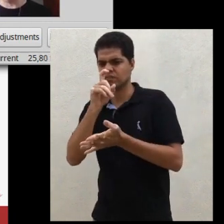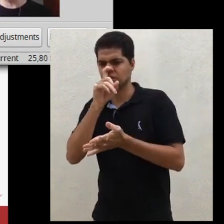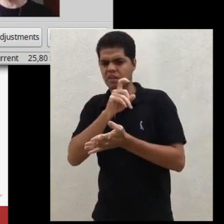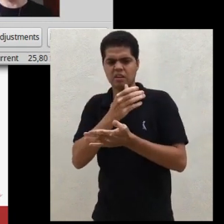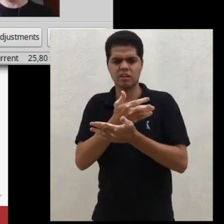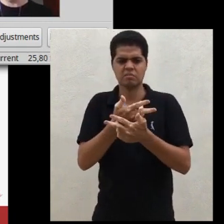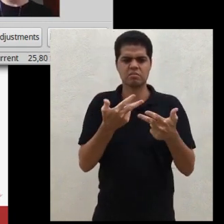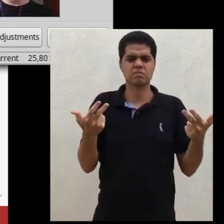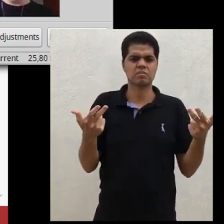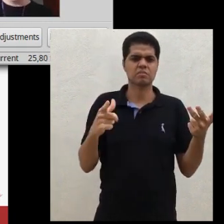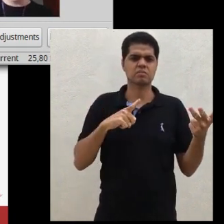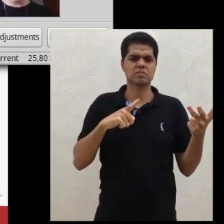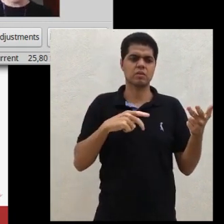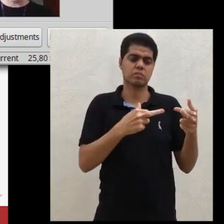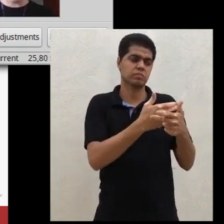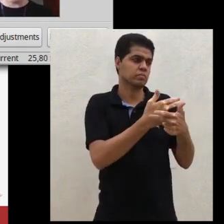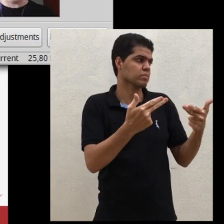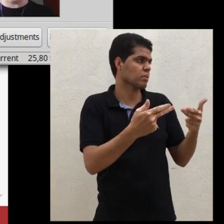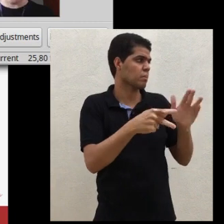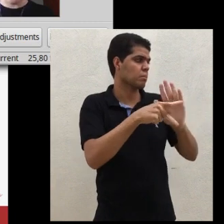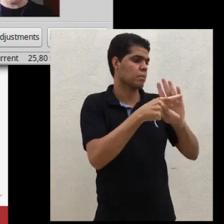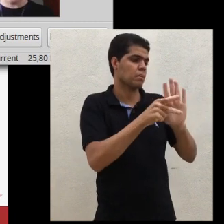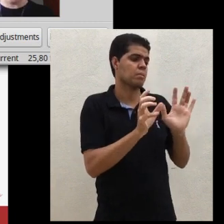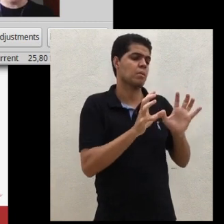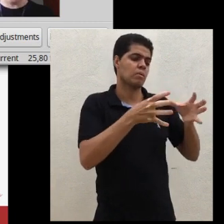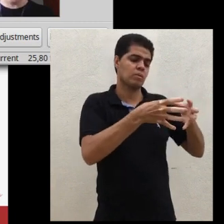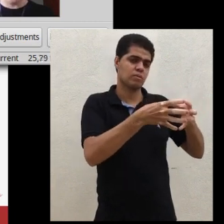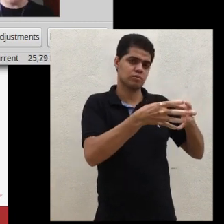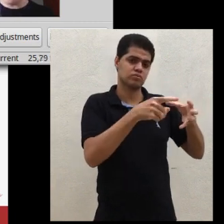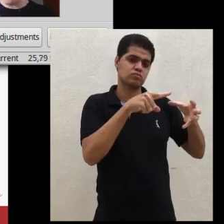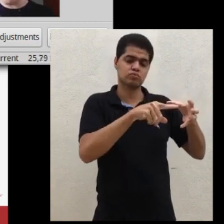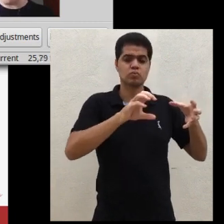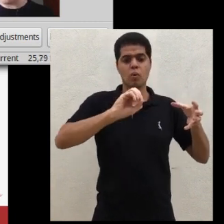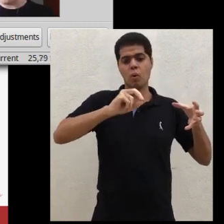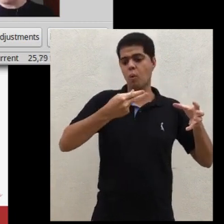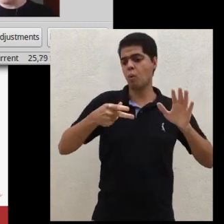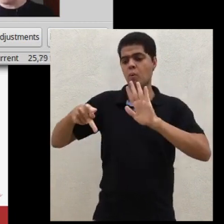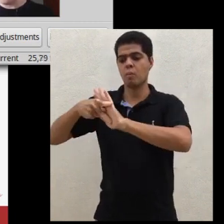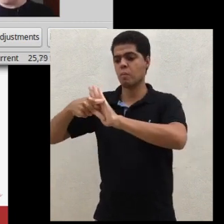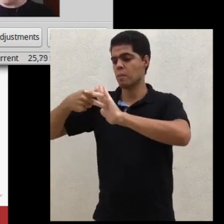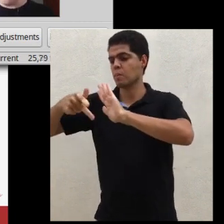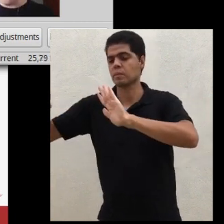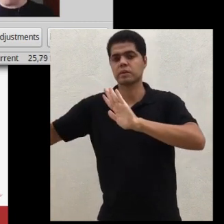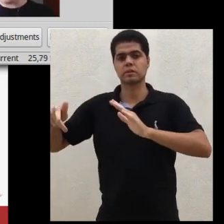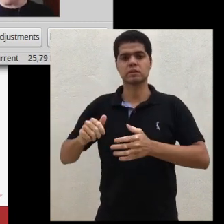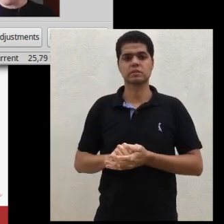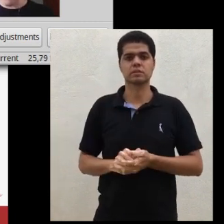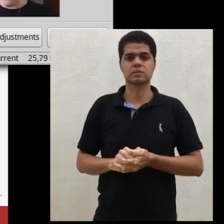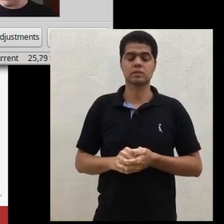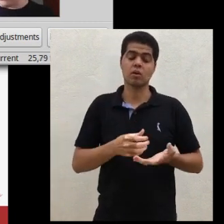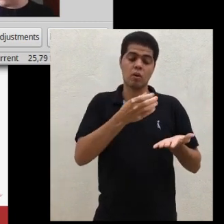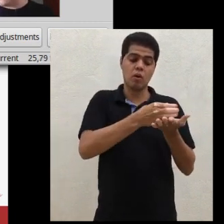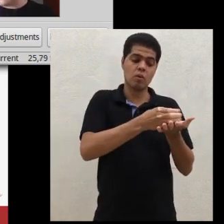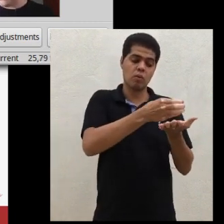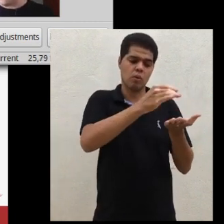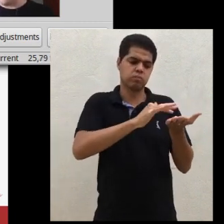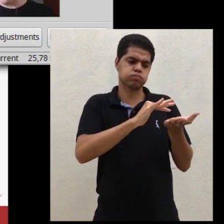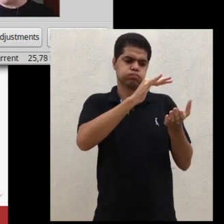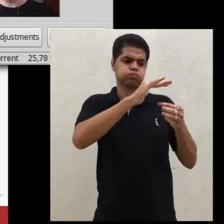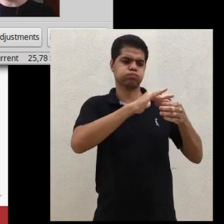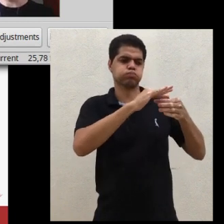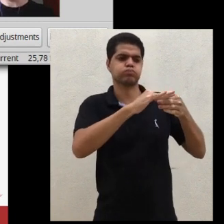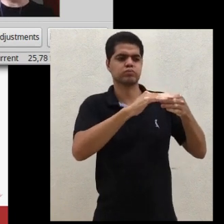verdadeira. Né? Ou o objeto pertence ao conjunto ou ele não pertence. Ou o copo está cheio ou ele não